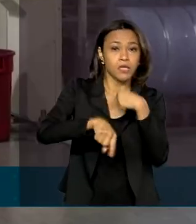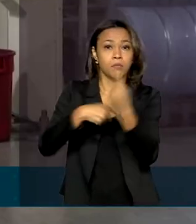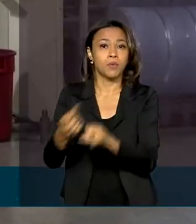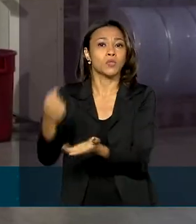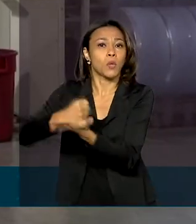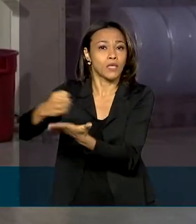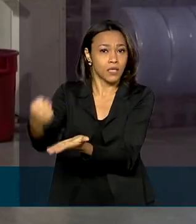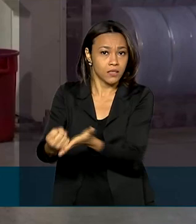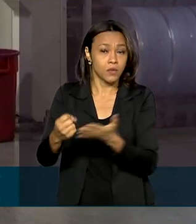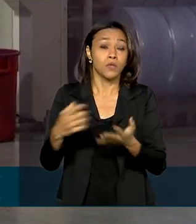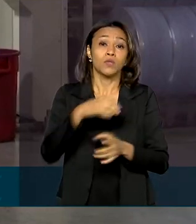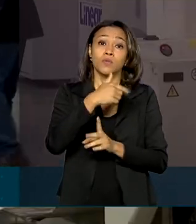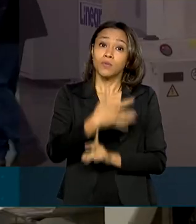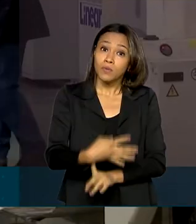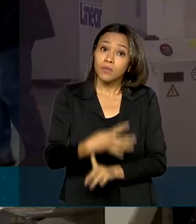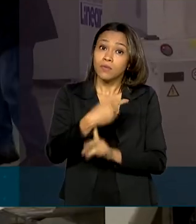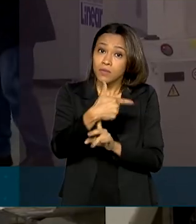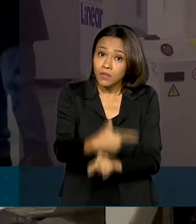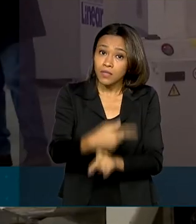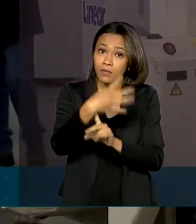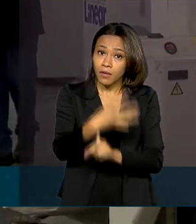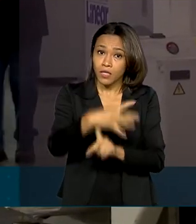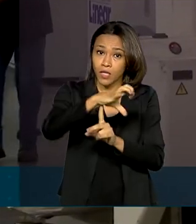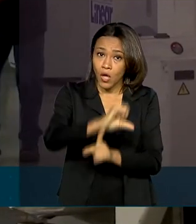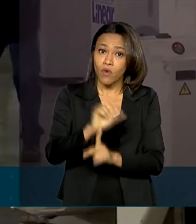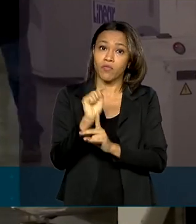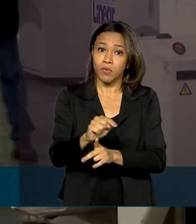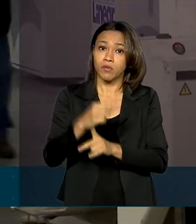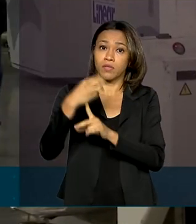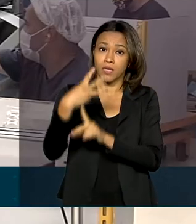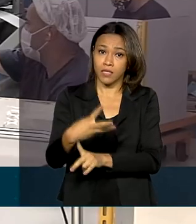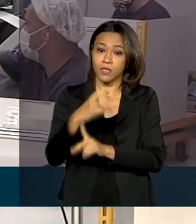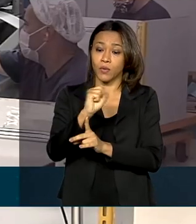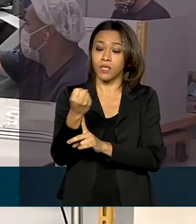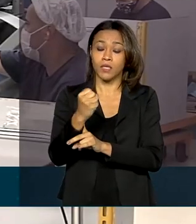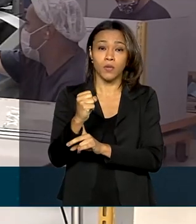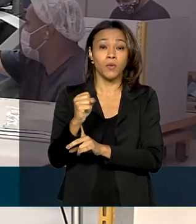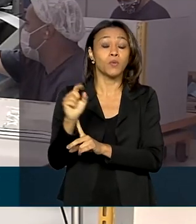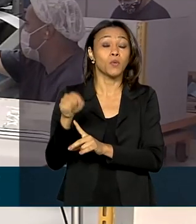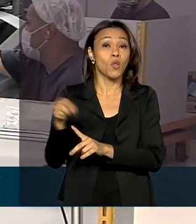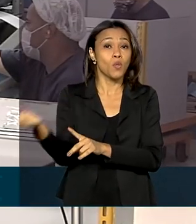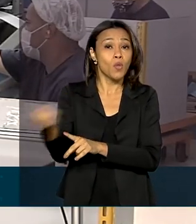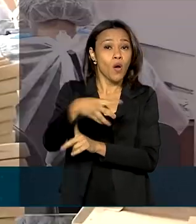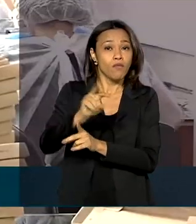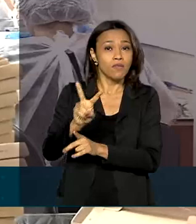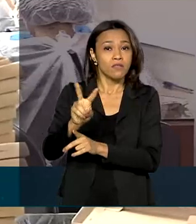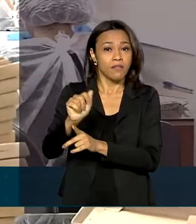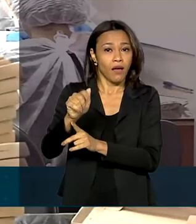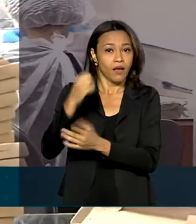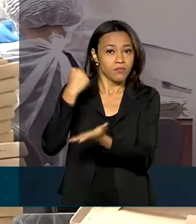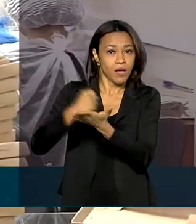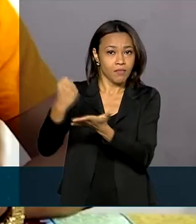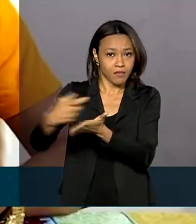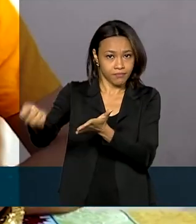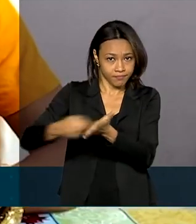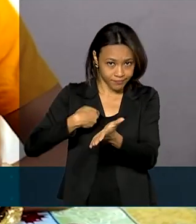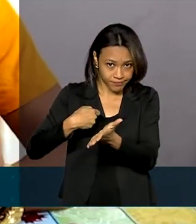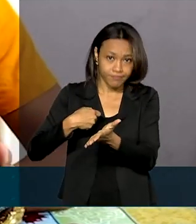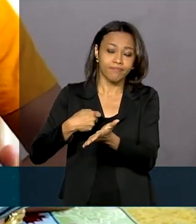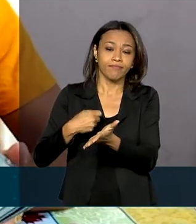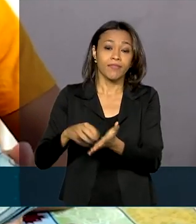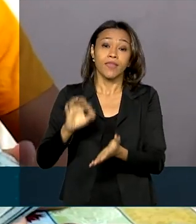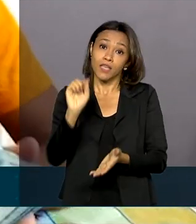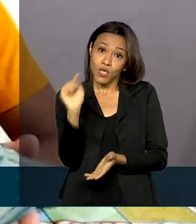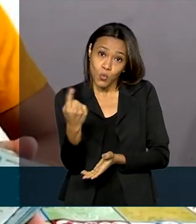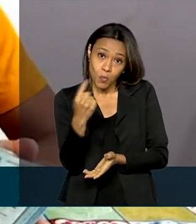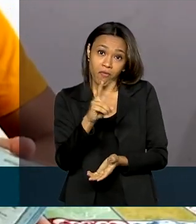foi de 249 mil 388 novos postos de trabalho com a carteira assinada. E uma